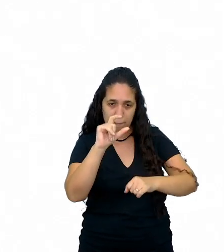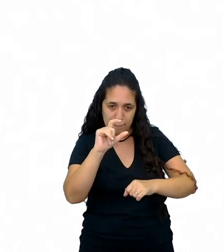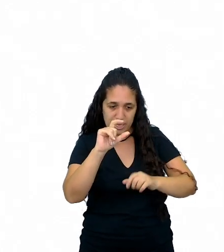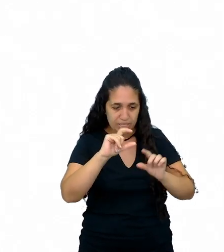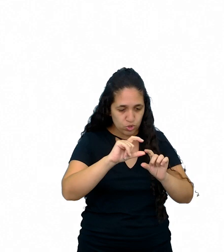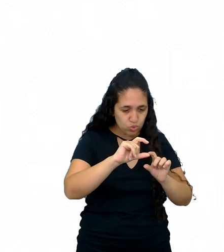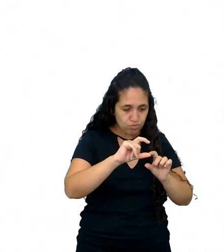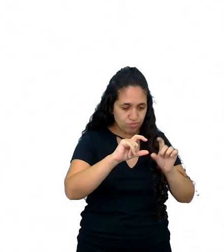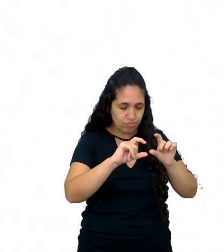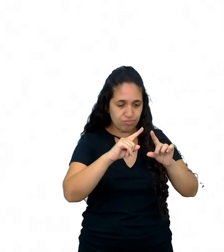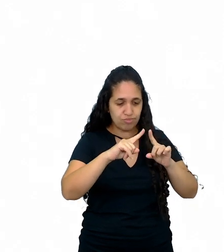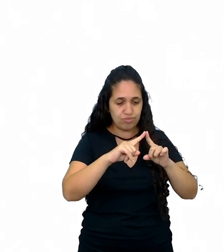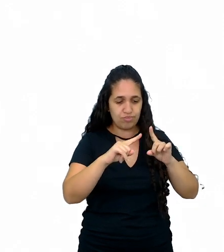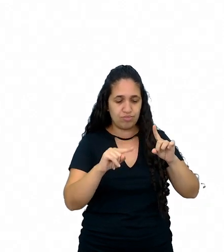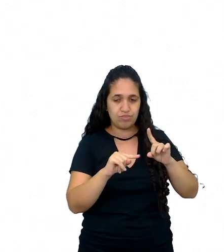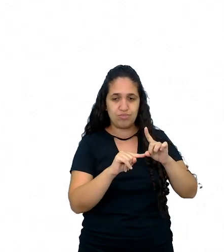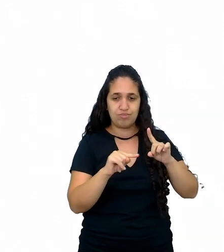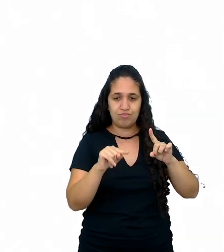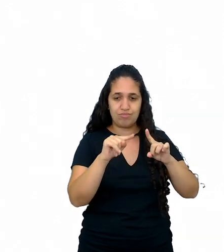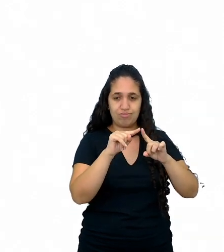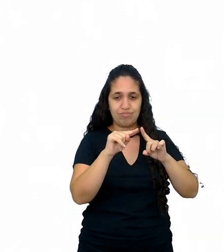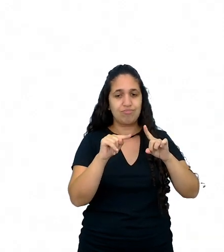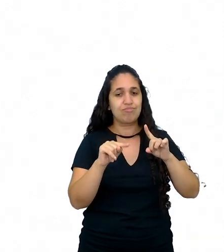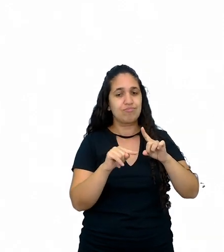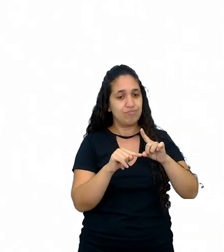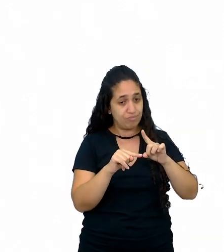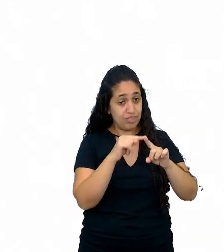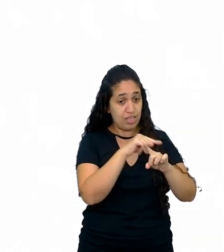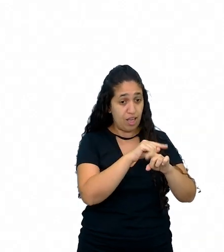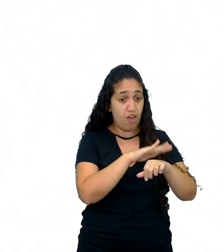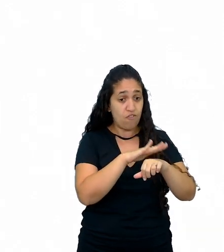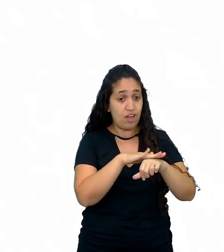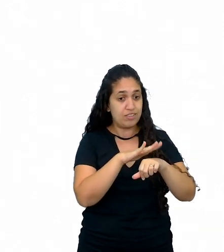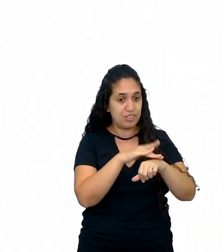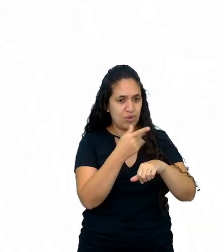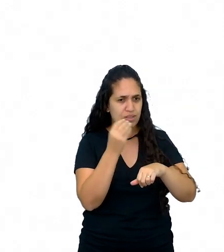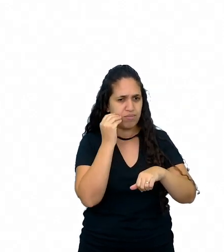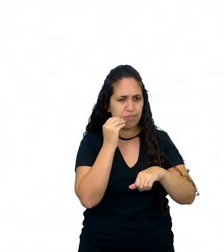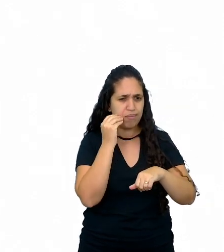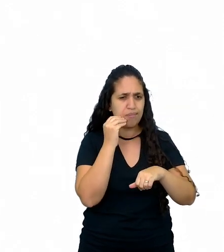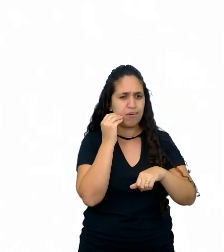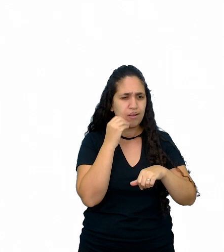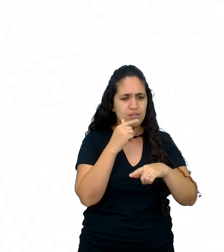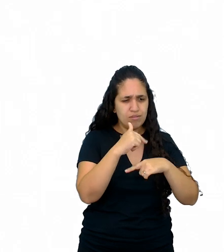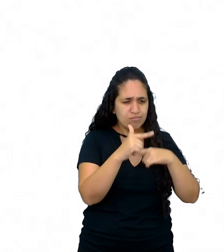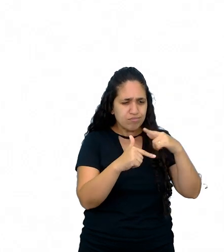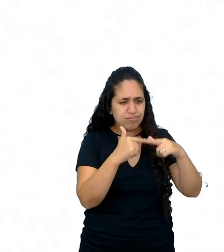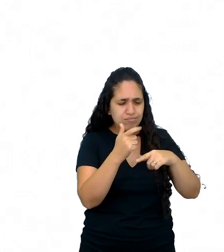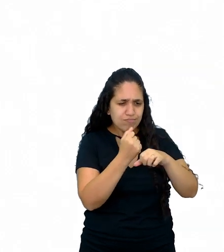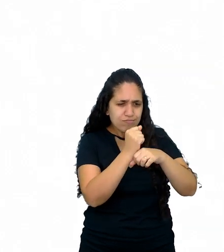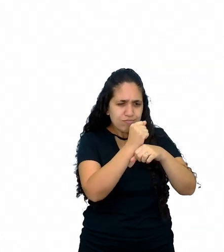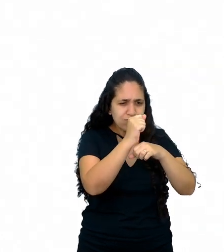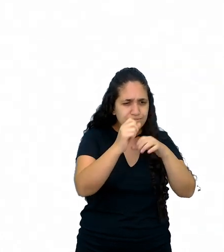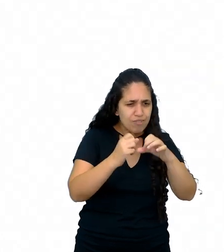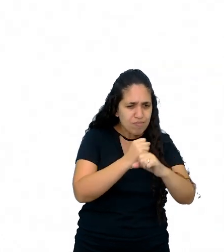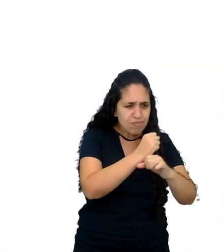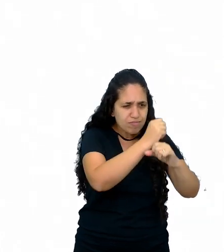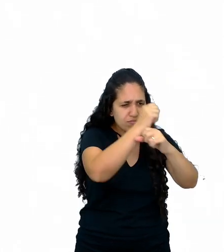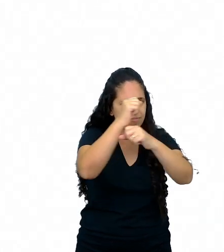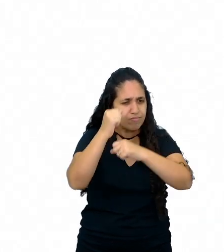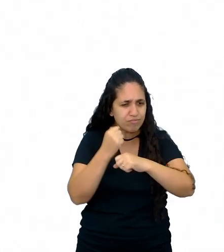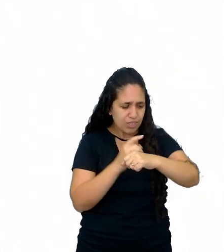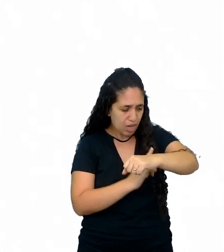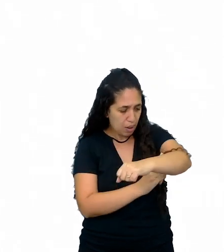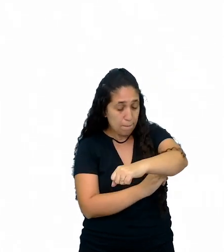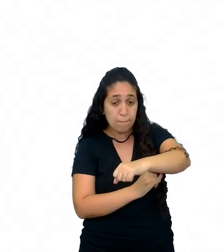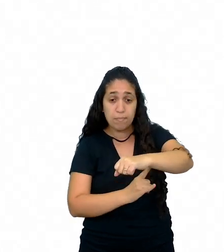em triângulos, que a gente estava falando de triângulos, né, e eles faziam um experimento, depois que eles construíram esse protótipo da ponte,